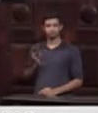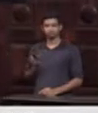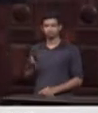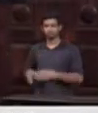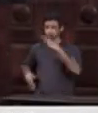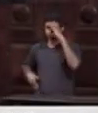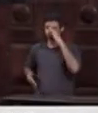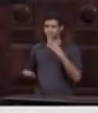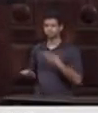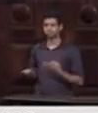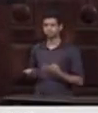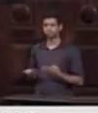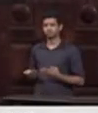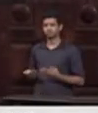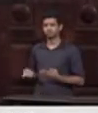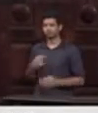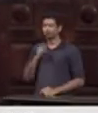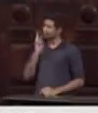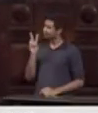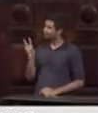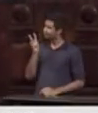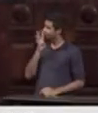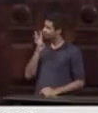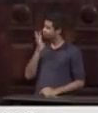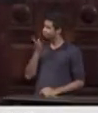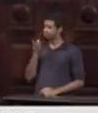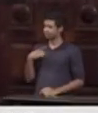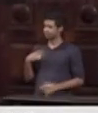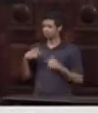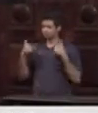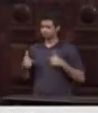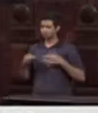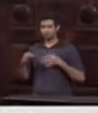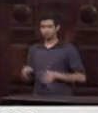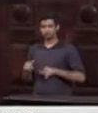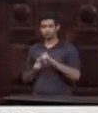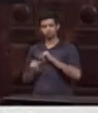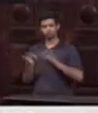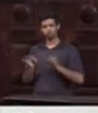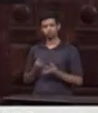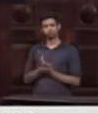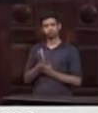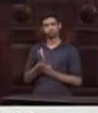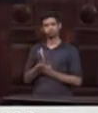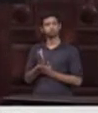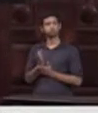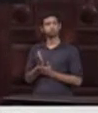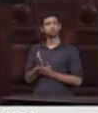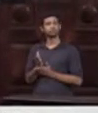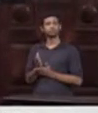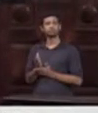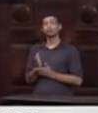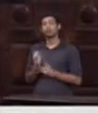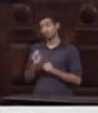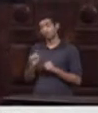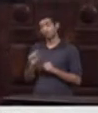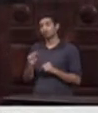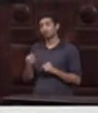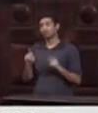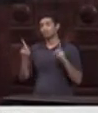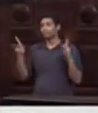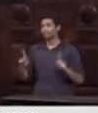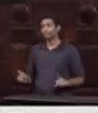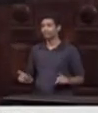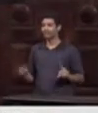Forças Armadas um bastião de moralidade, de correção e que pode, em última instância, garantir a paz e a